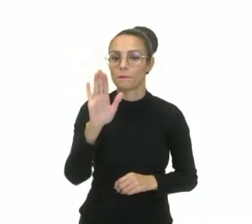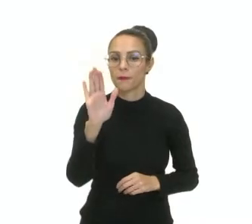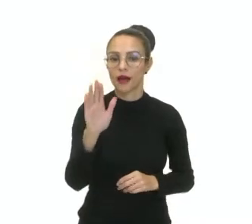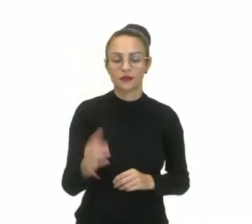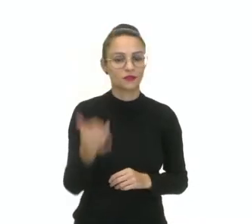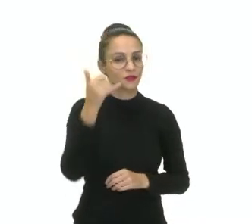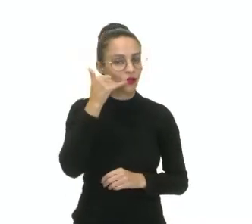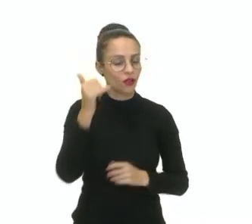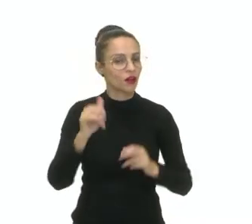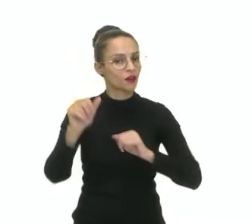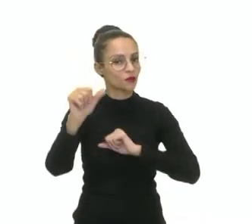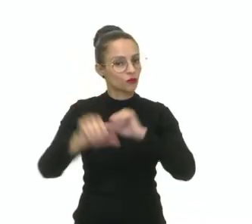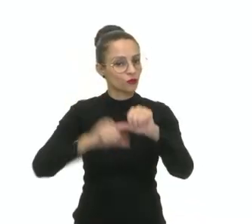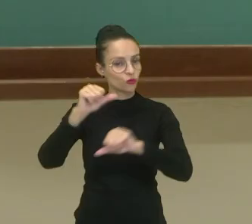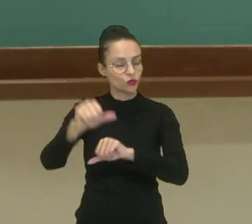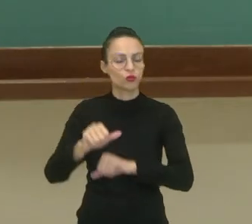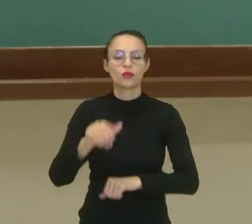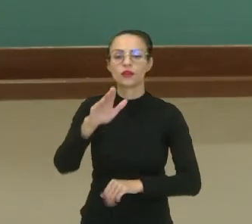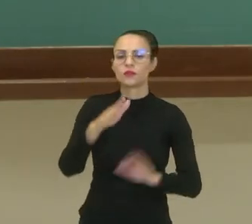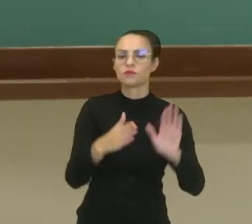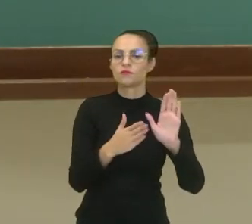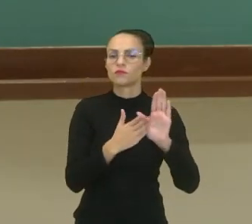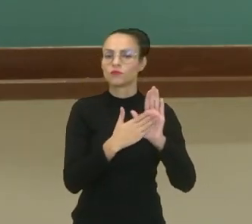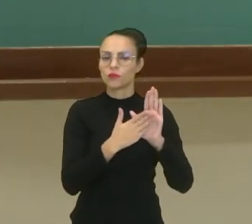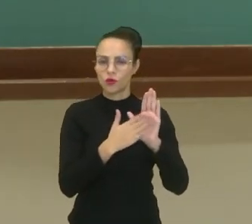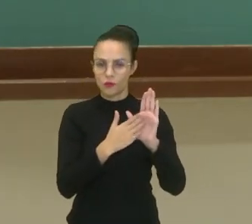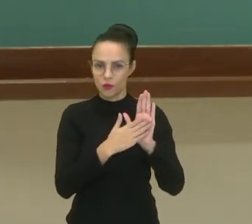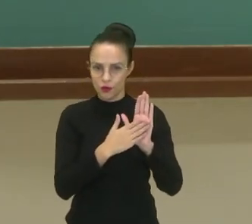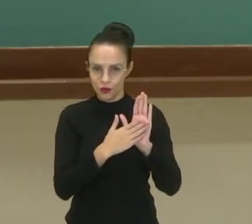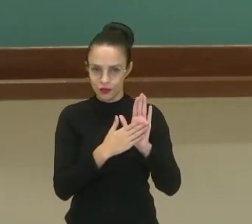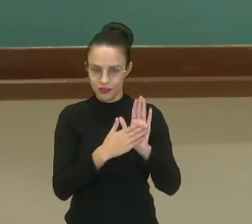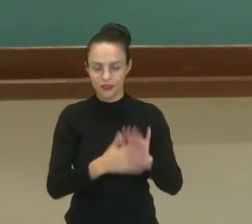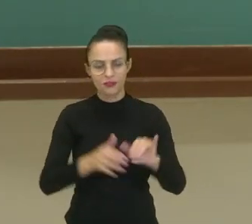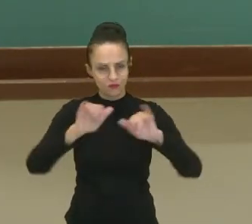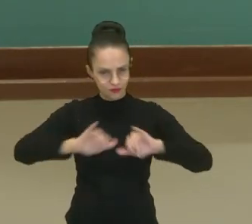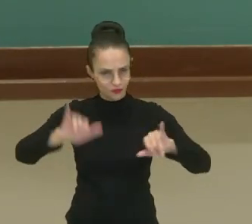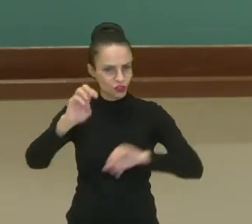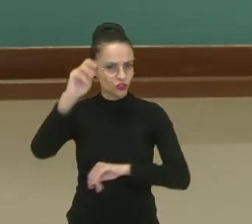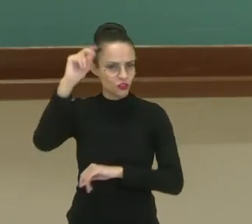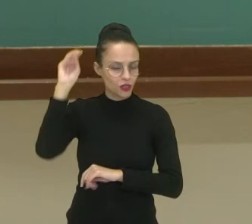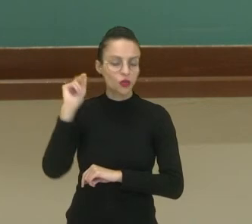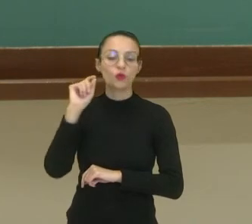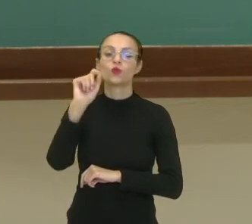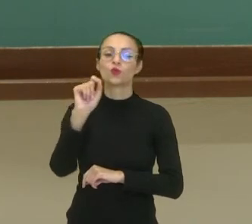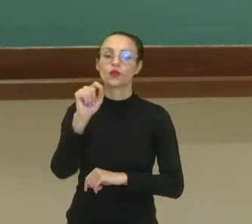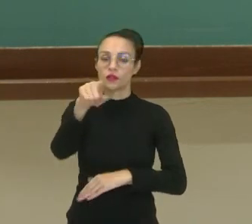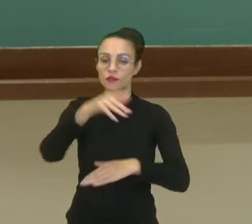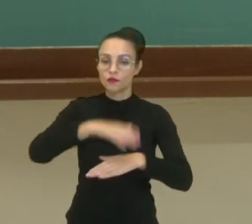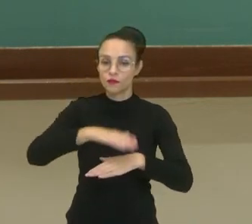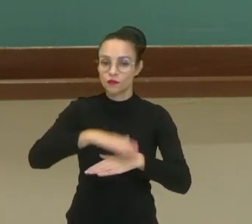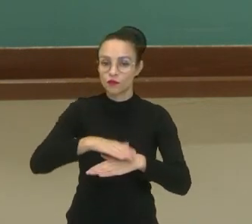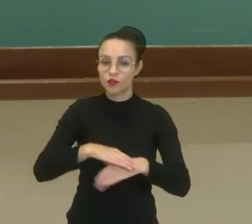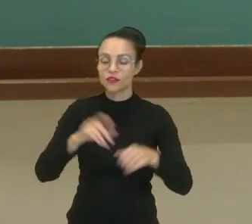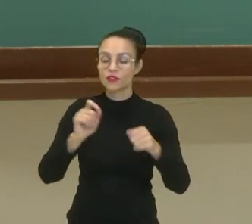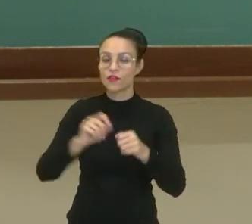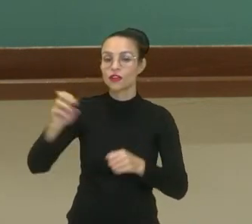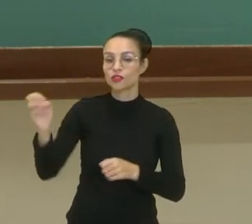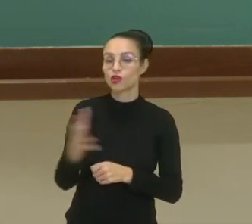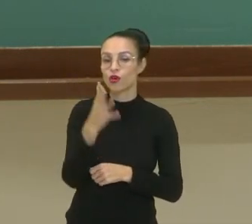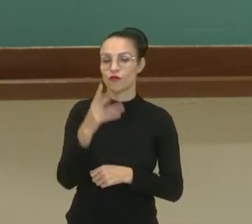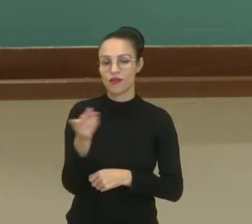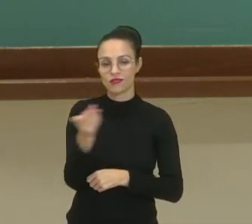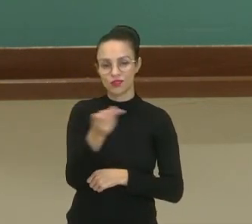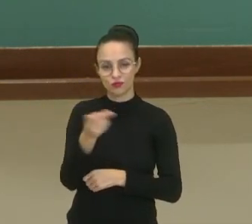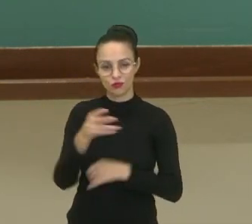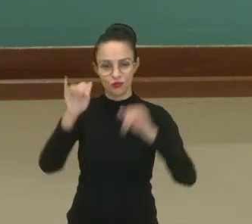celular mudou. A proposta, já disse que eram propagandas antigas, qual é? Você atualizar estas